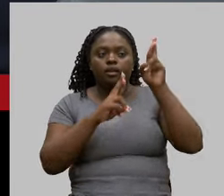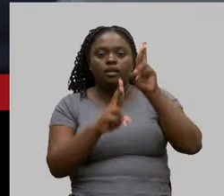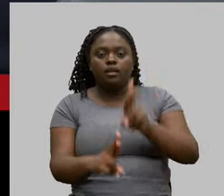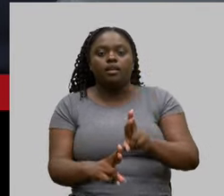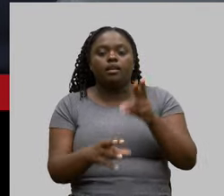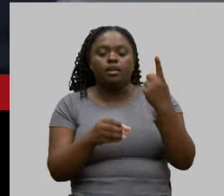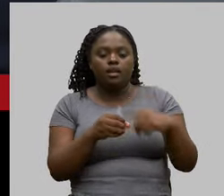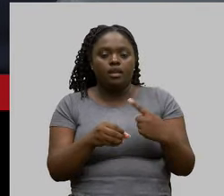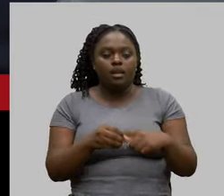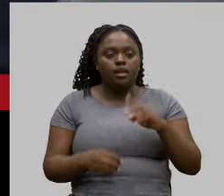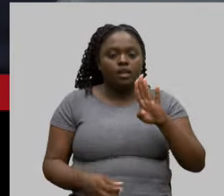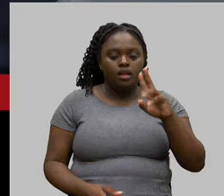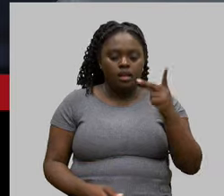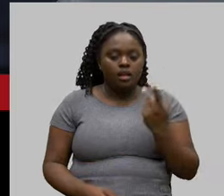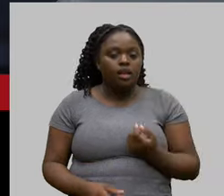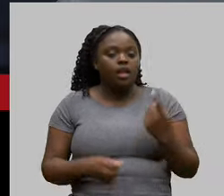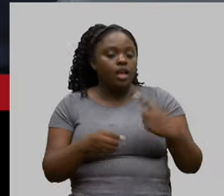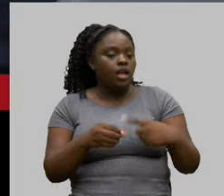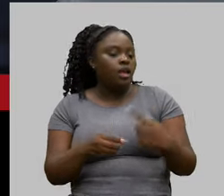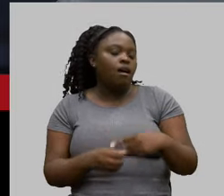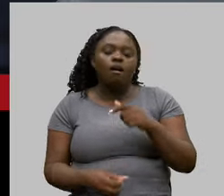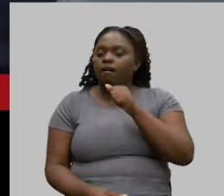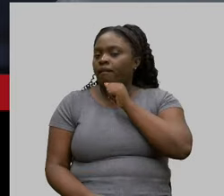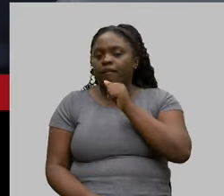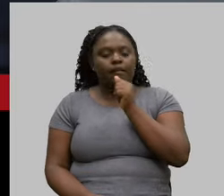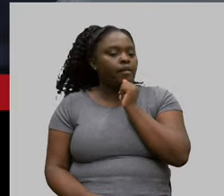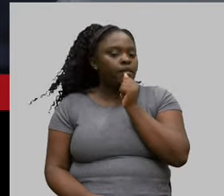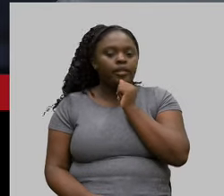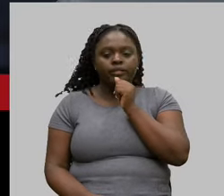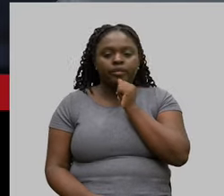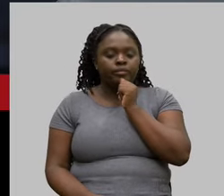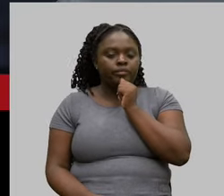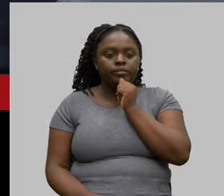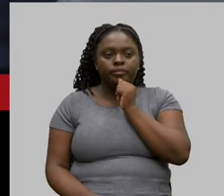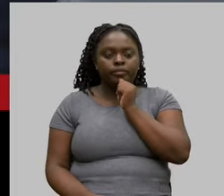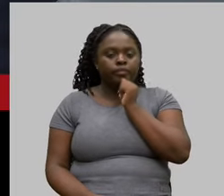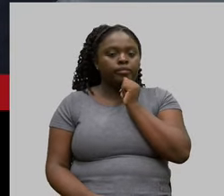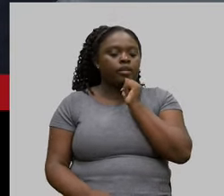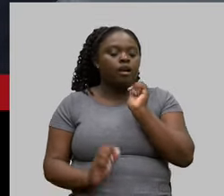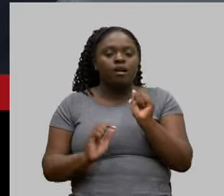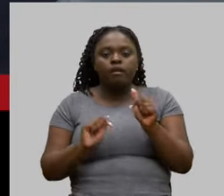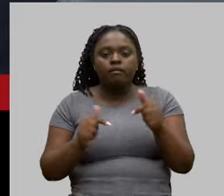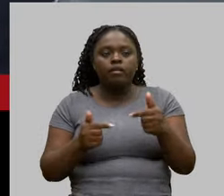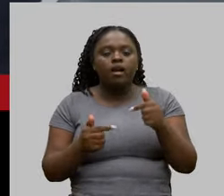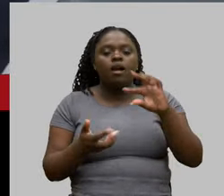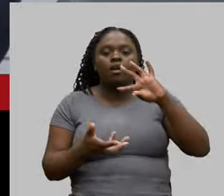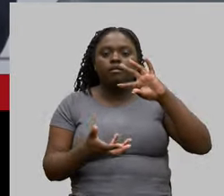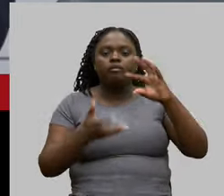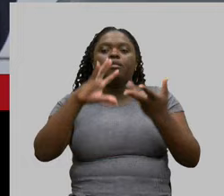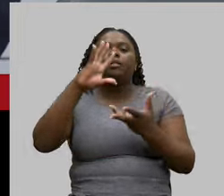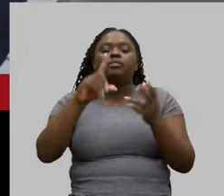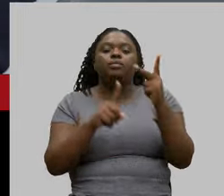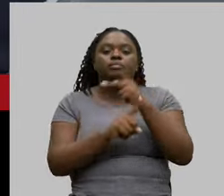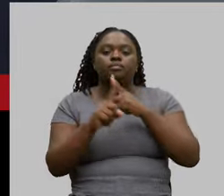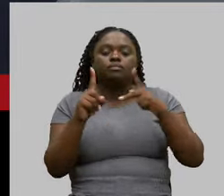Horizonte um município que ainda não realizou a sua reforma previdenciária E aí nos preocupa bastante por exemplo a